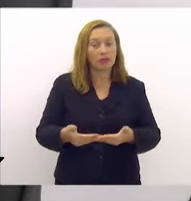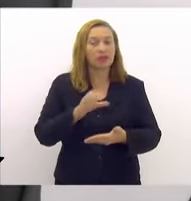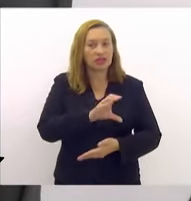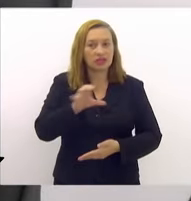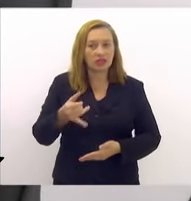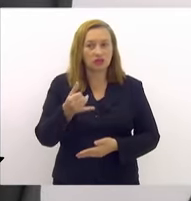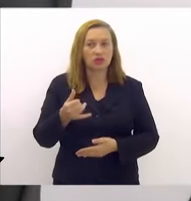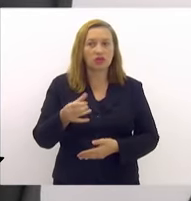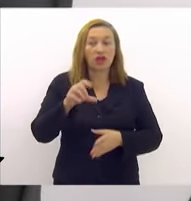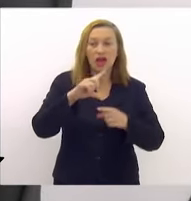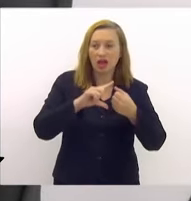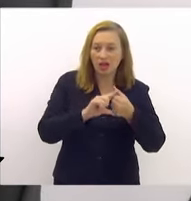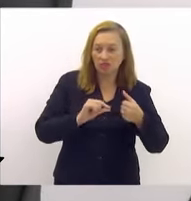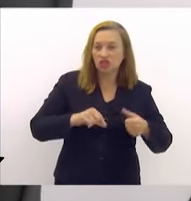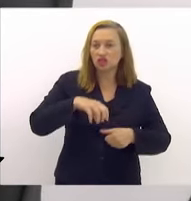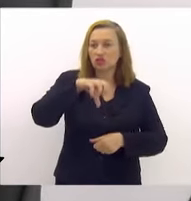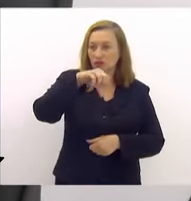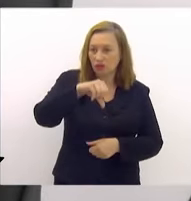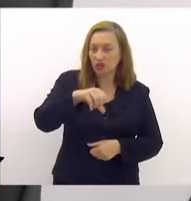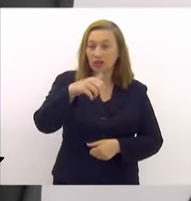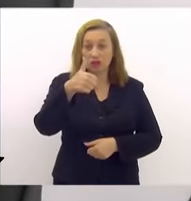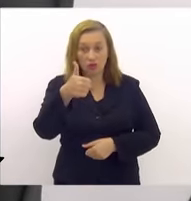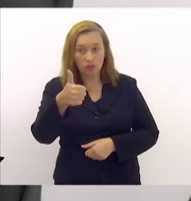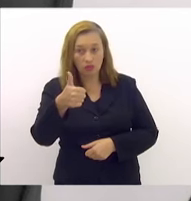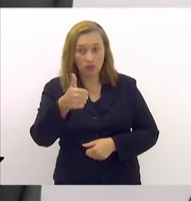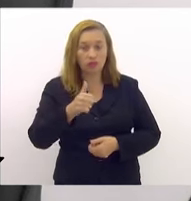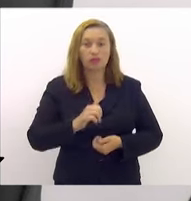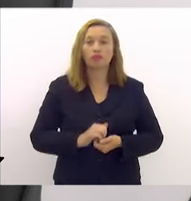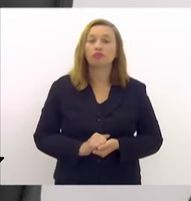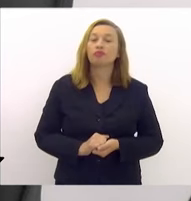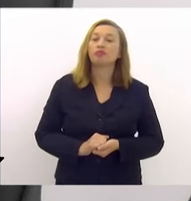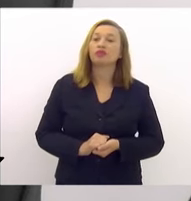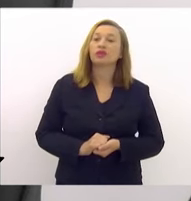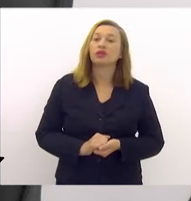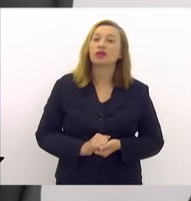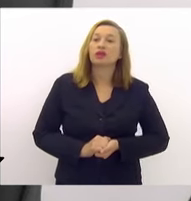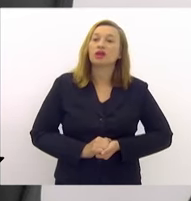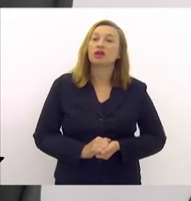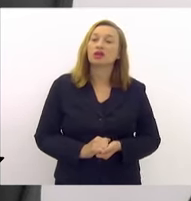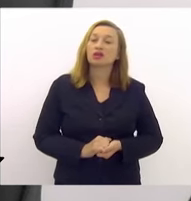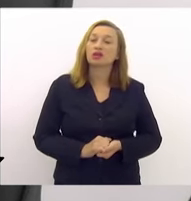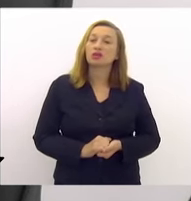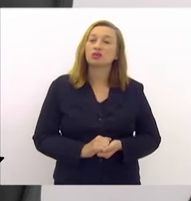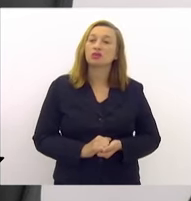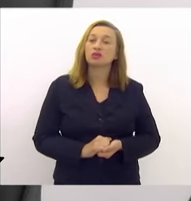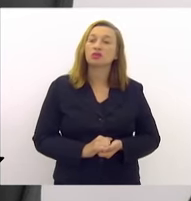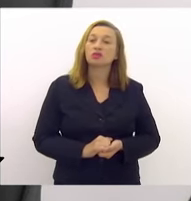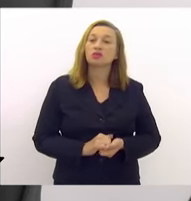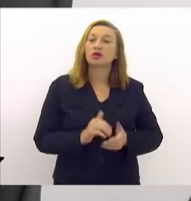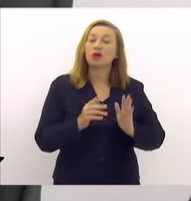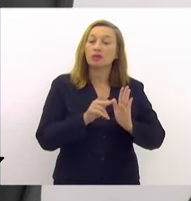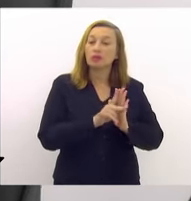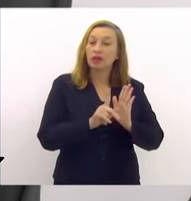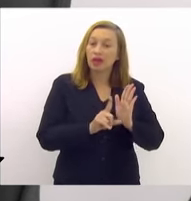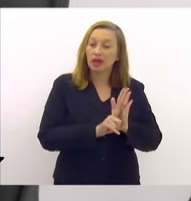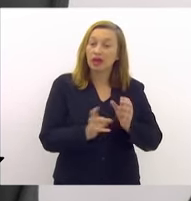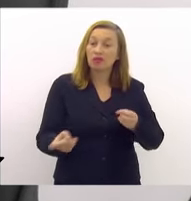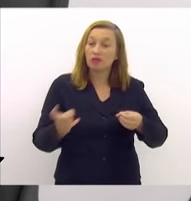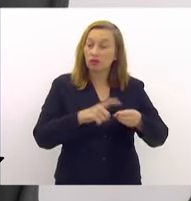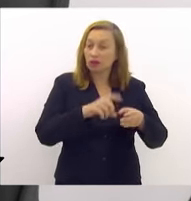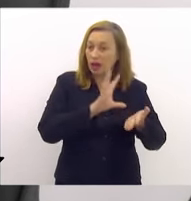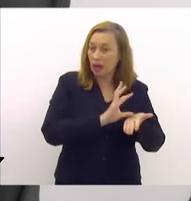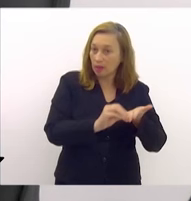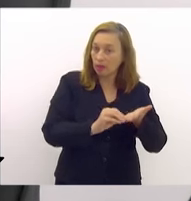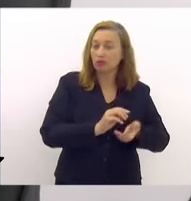Artigo 91, parágrafo único do regimento. Artigo 91 trata dos desarquivamentos. O parágrafo único é claro.